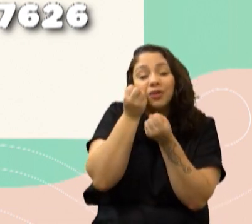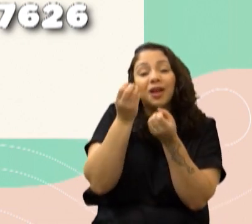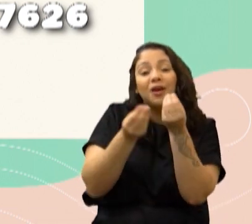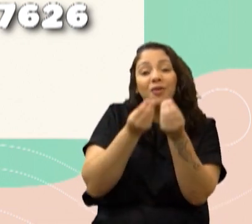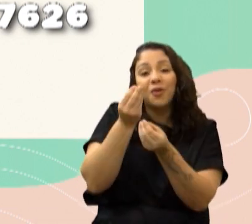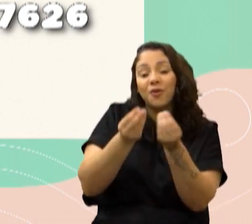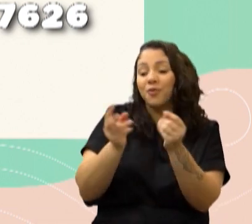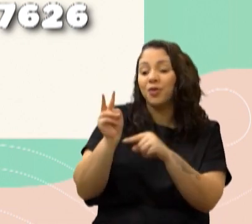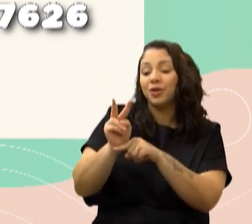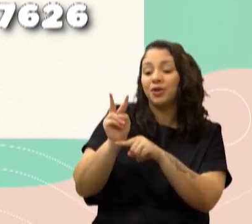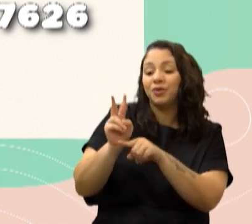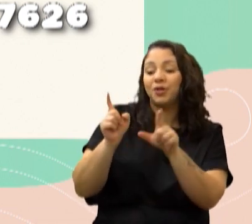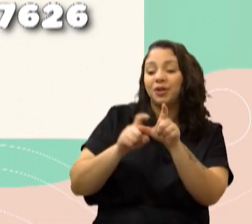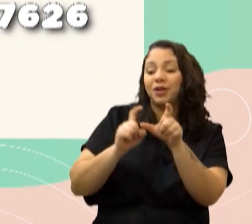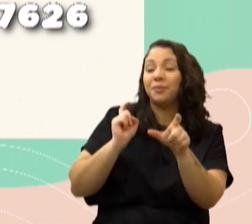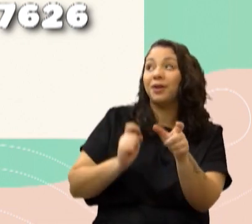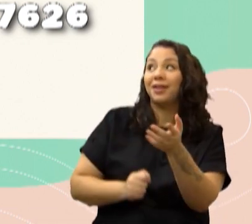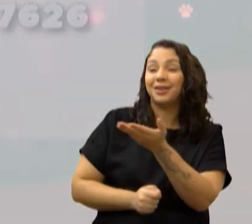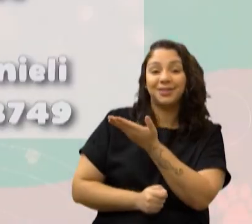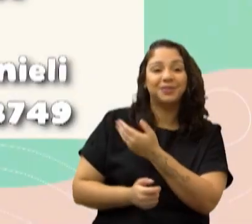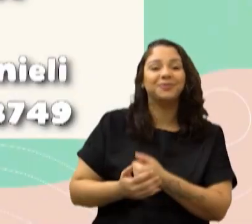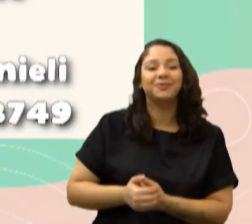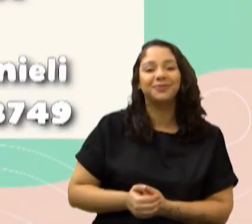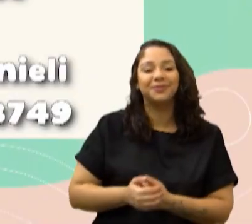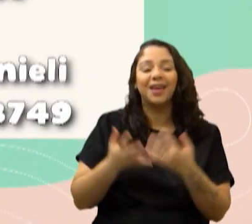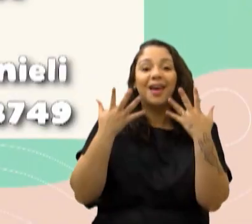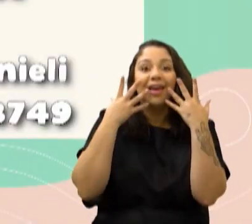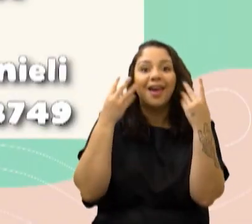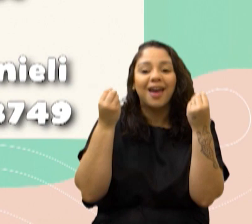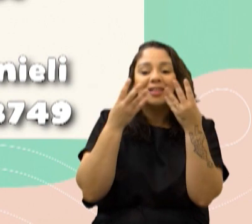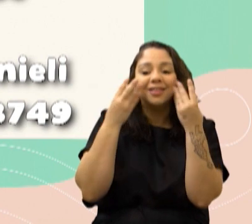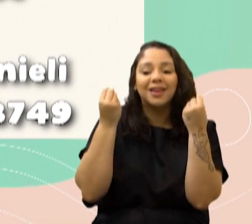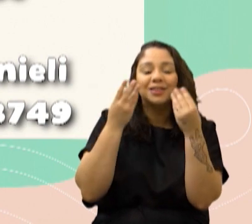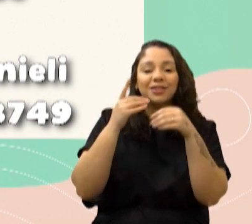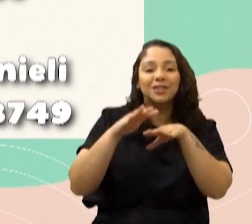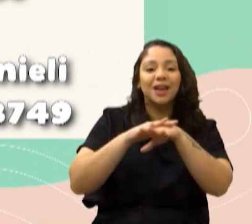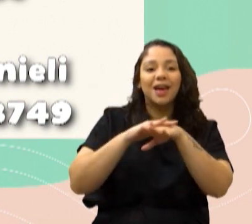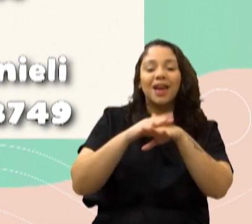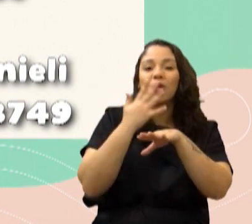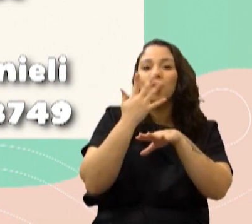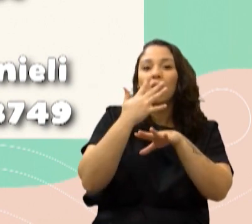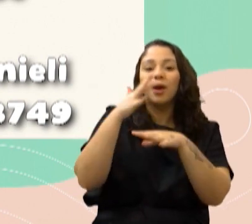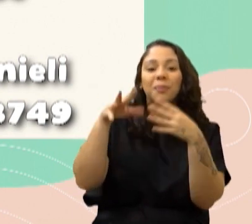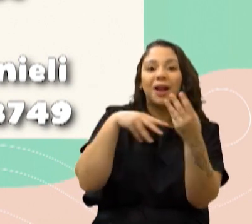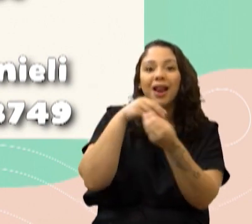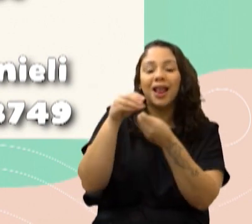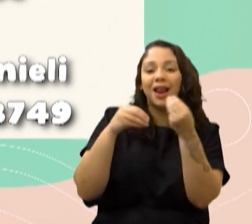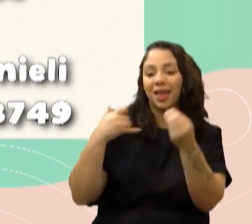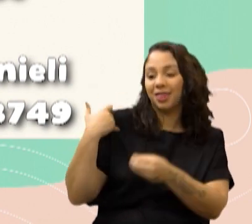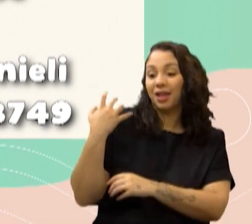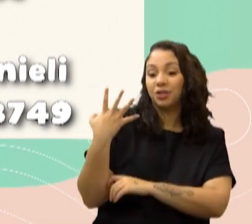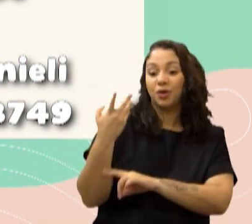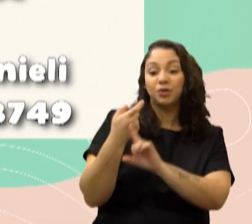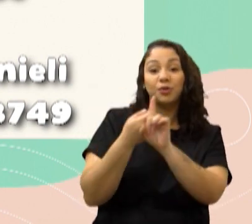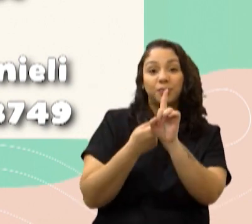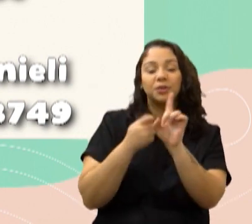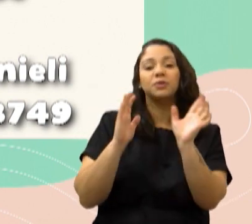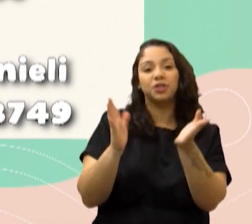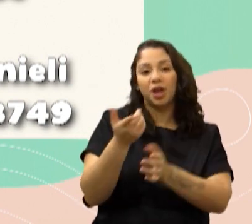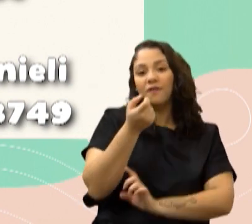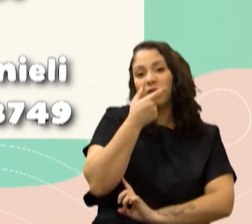entre em contato com o protetor independente. Essa gatinha de pelagem mesclada tem 4 meses. Ela